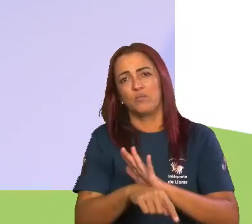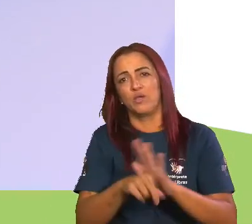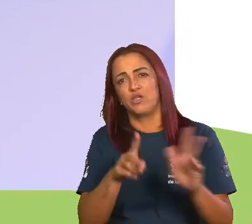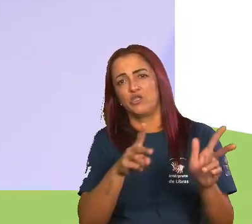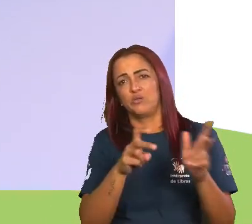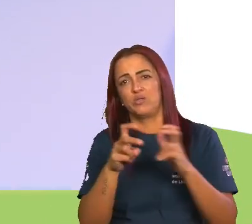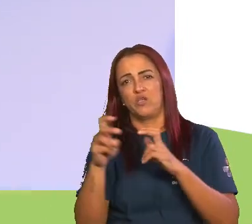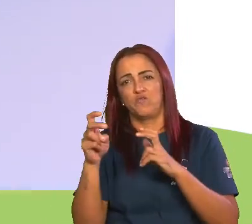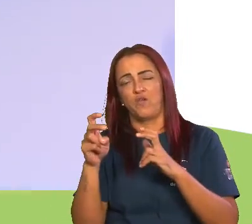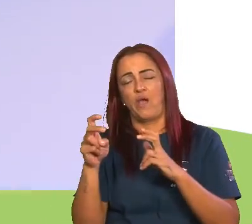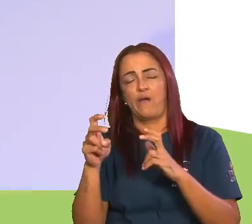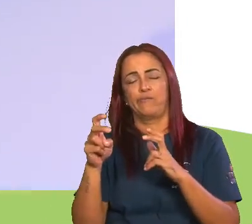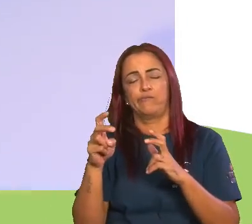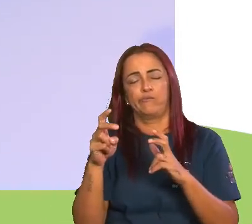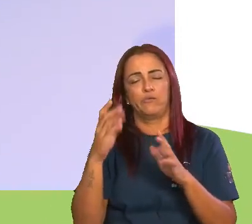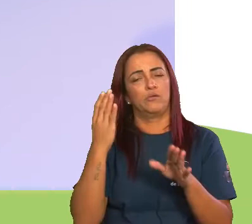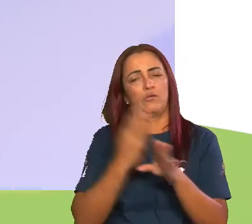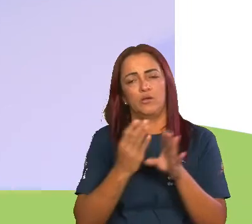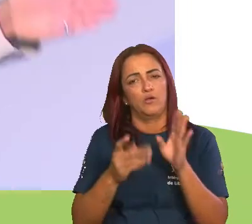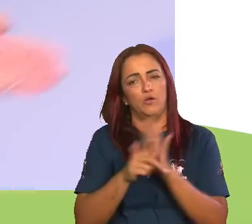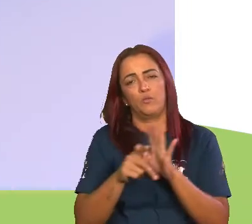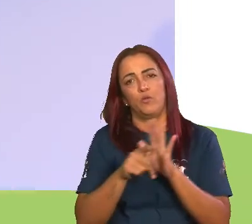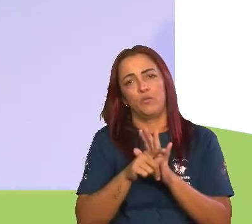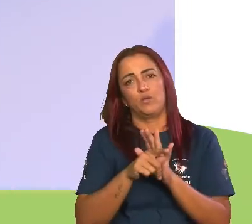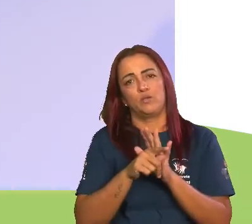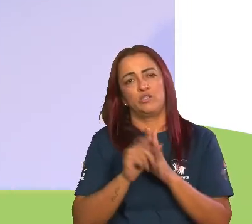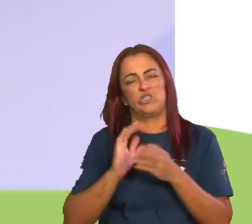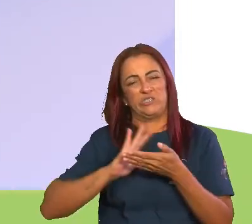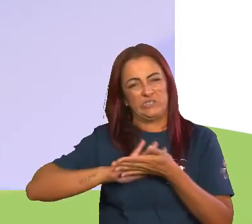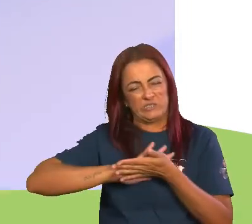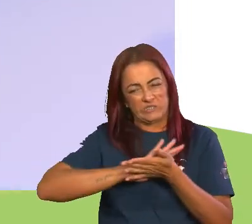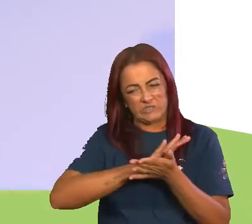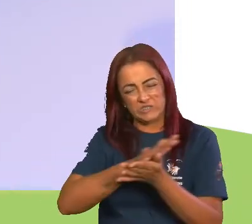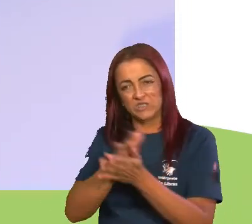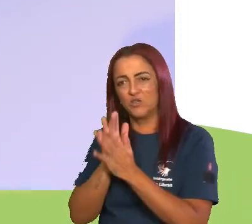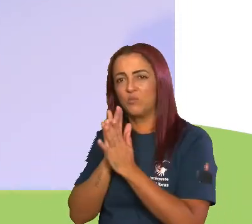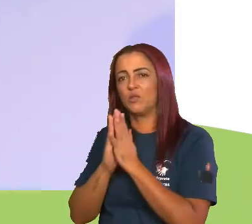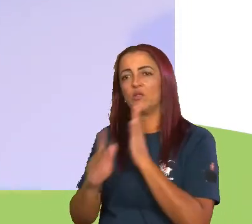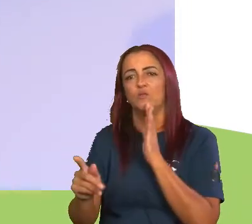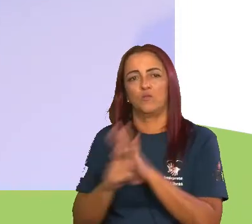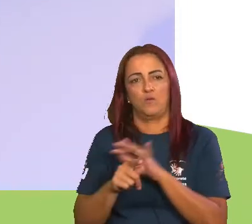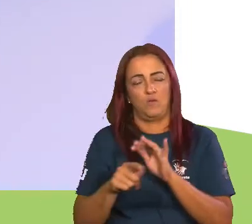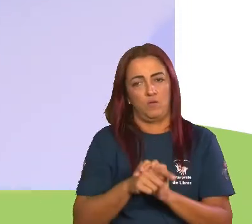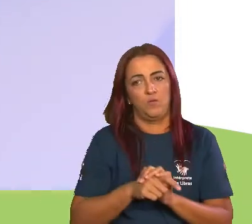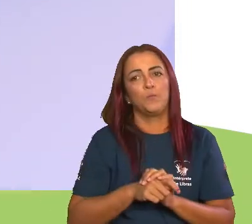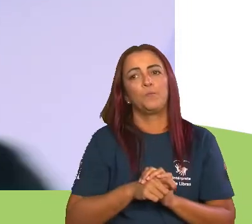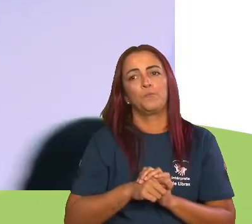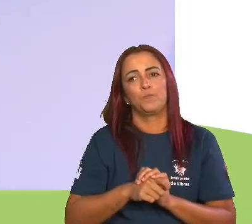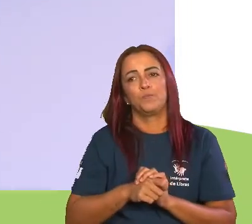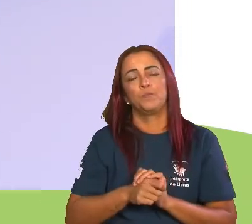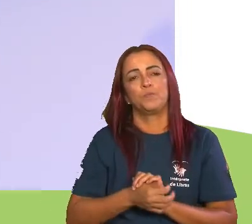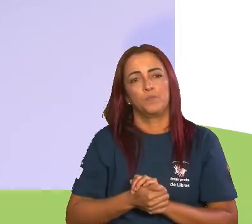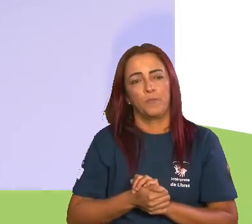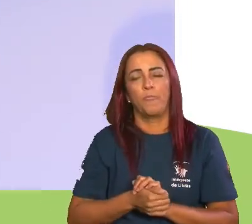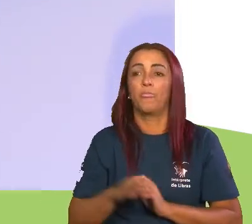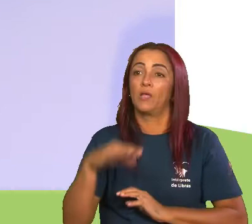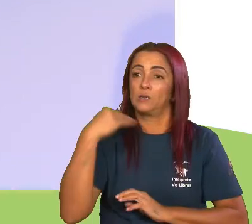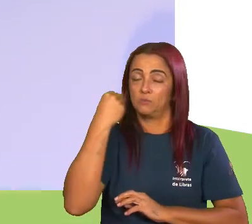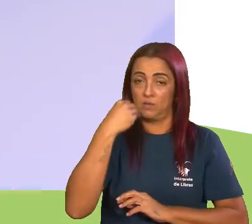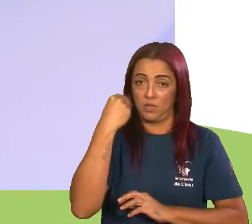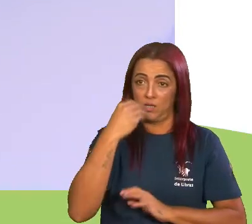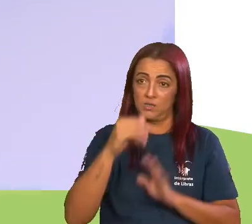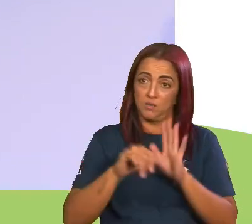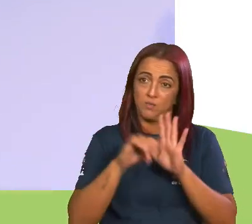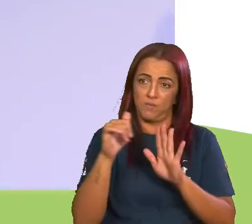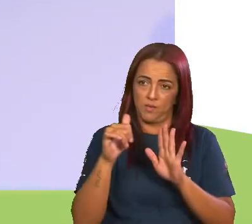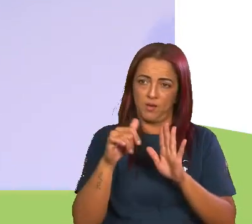identificado como um espaço discriminatório. Né? Está escrito e... Essa primeira experiência se deu